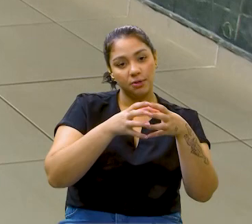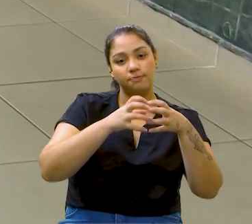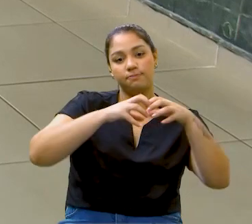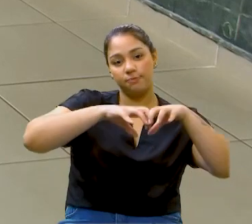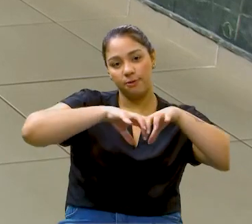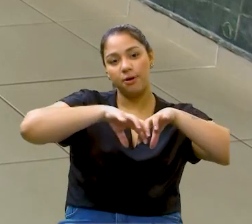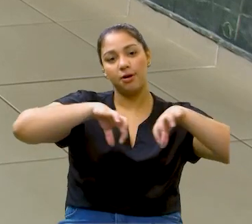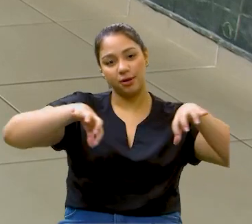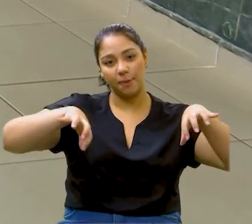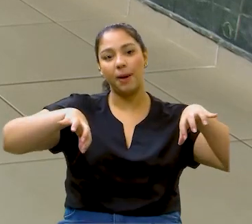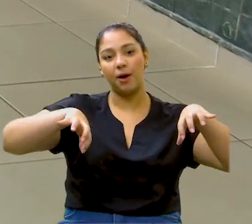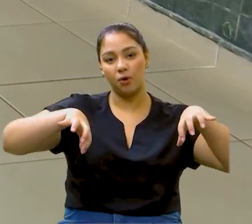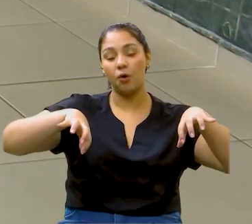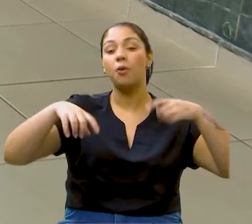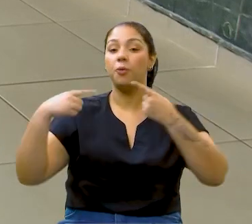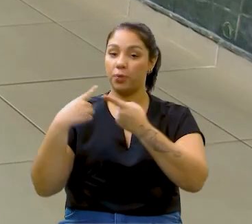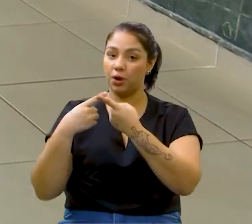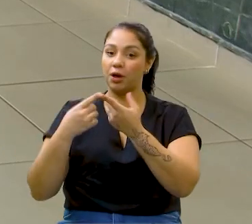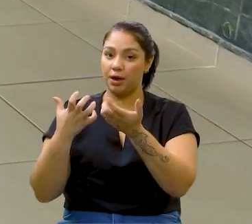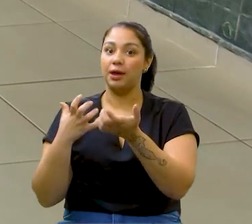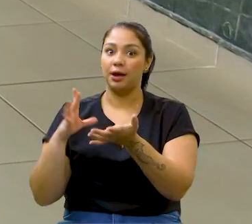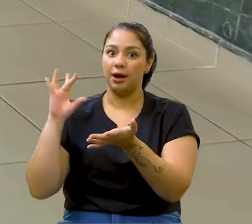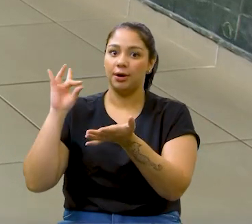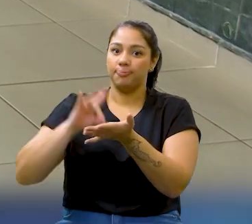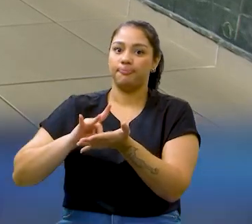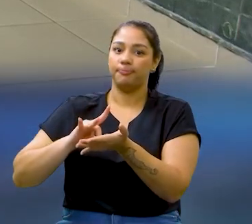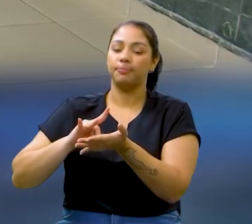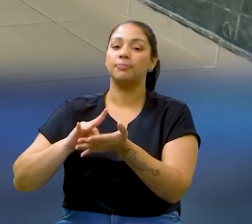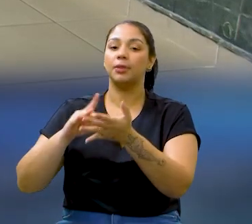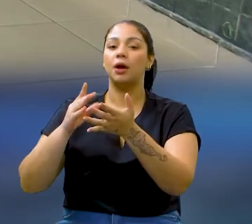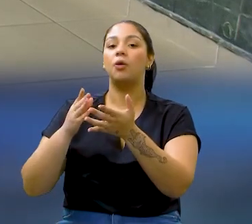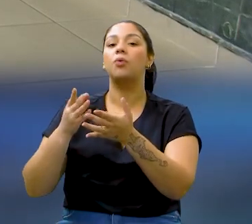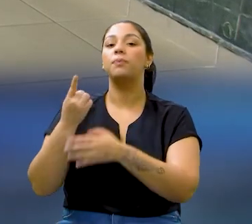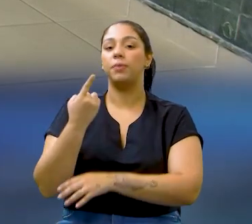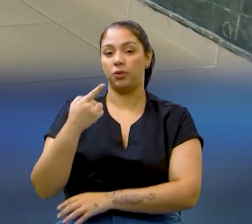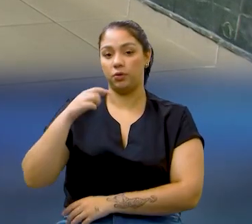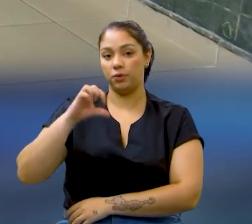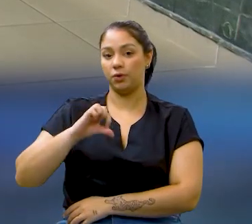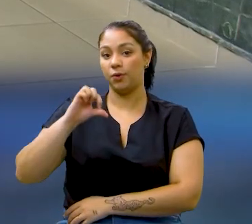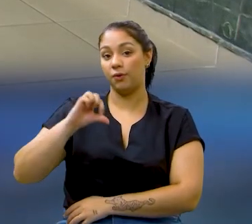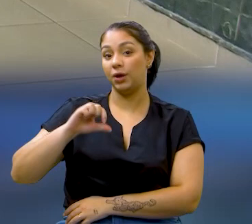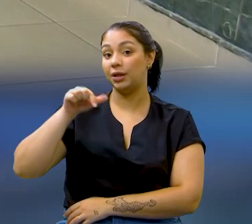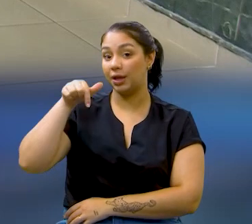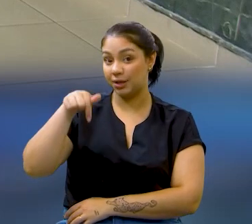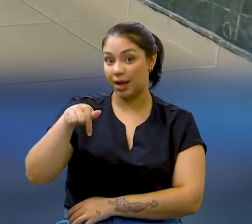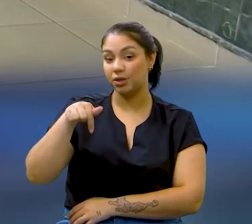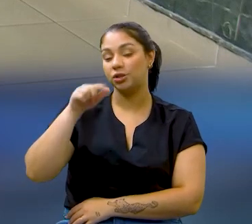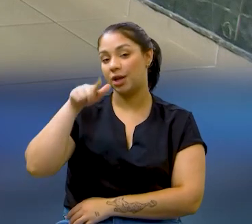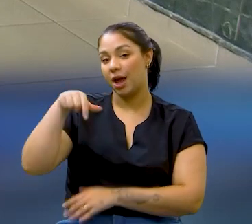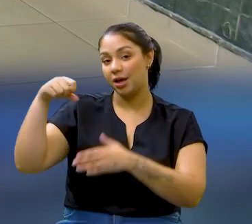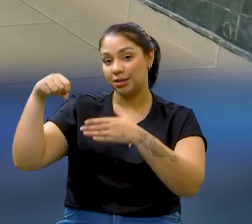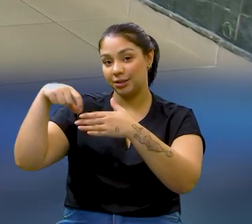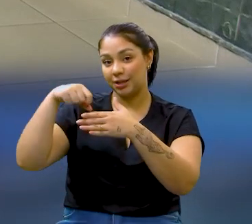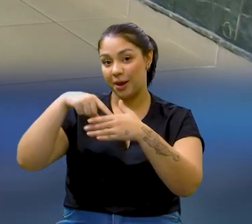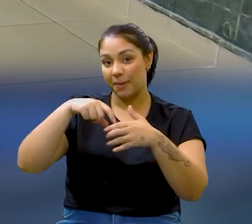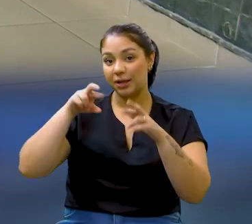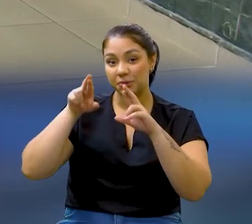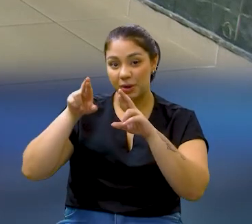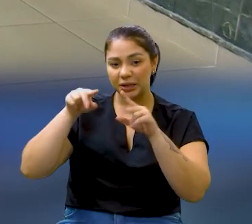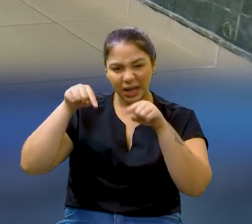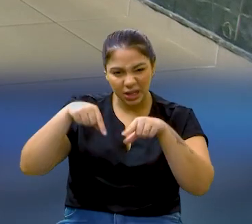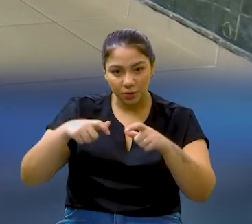3 entidades, tá? E o Semente Esperança, então, foi fundado oficialmente em 1997, não